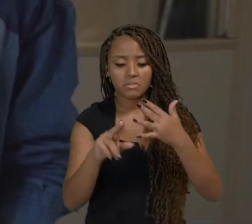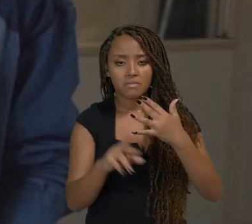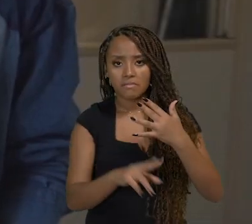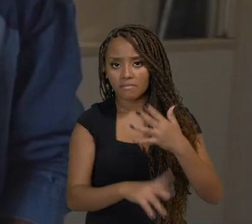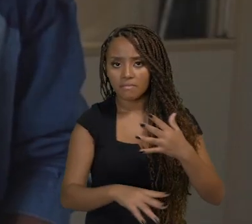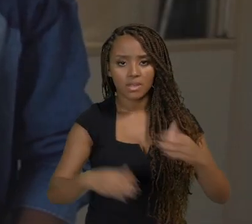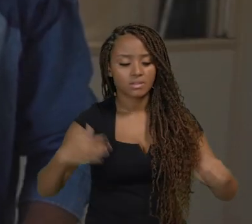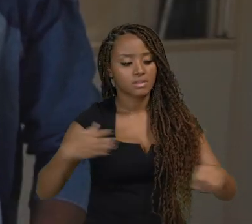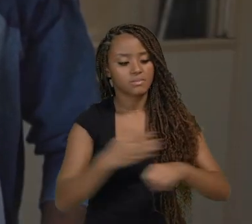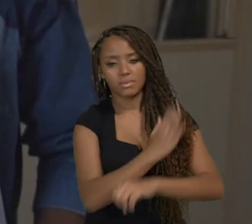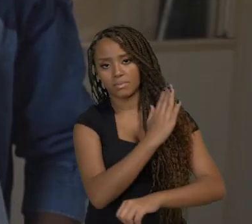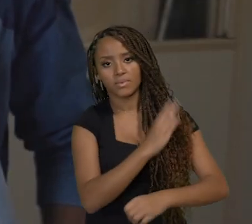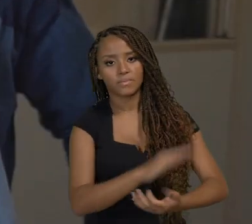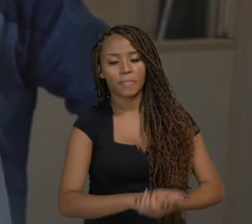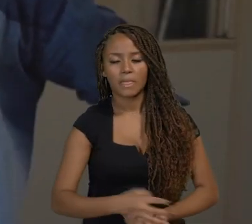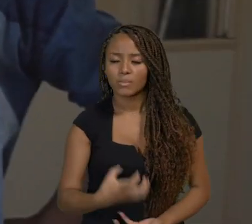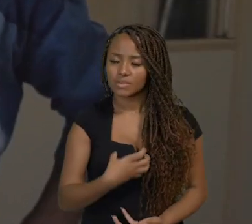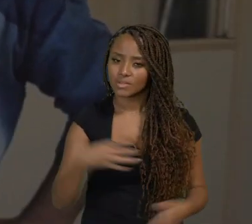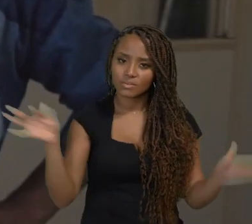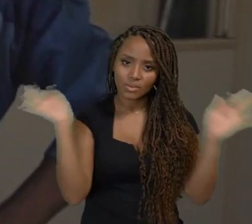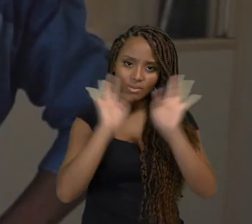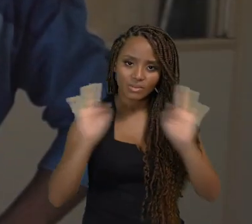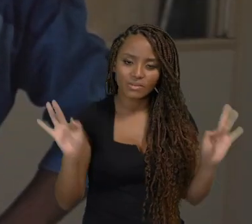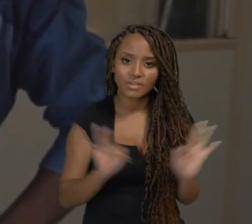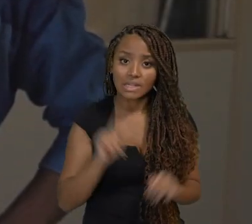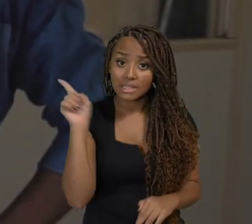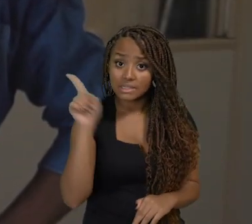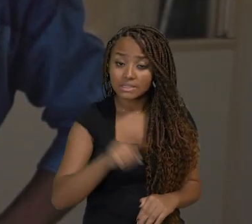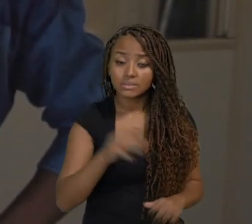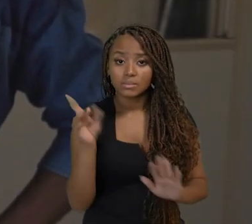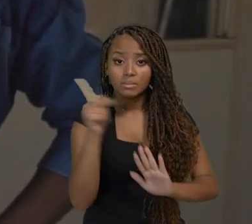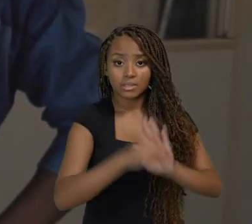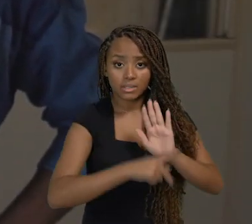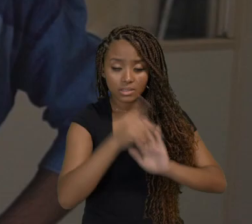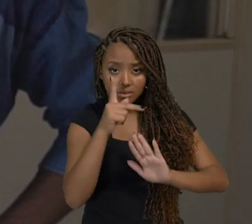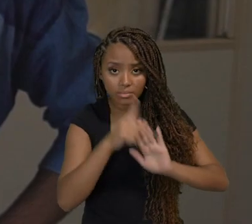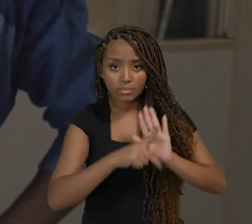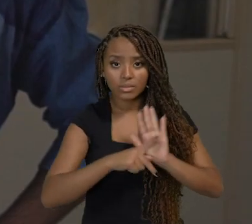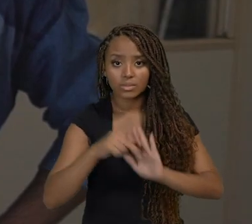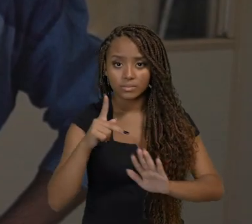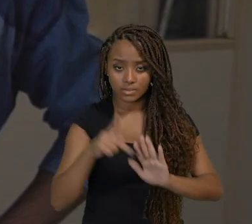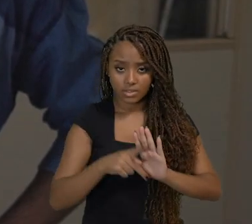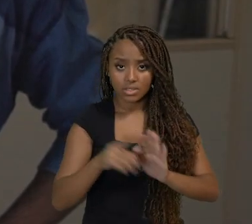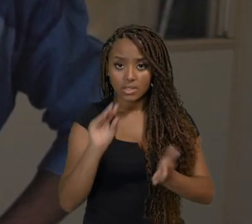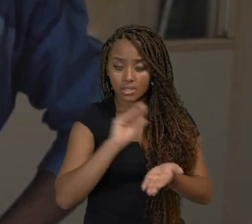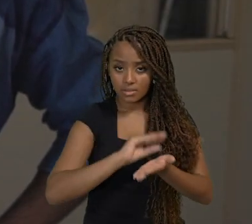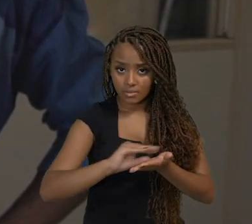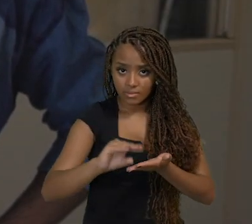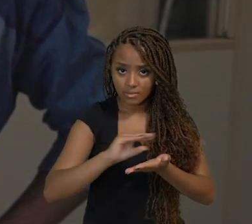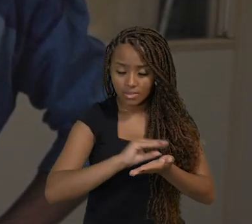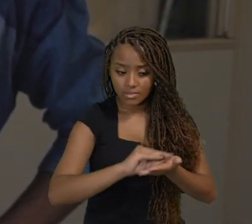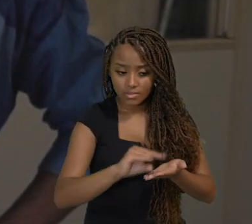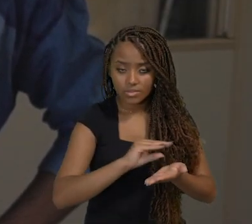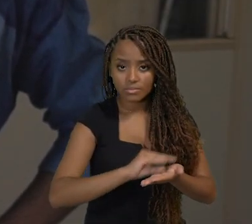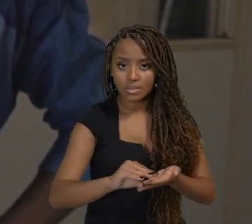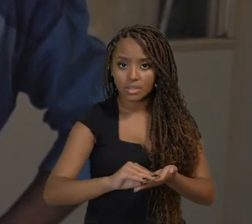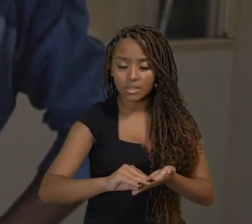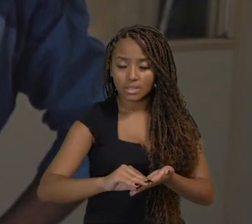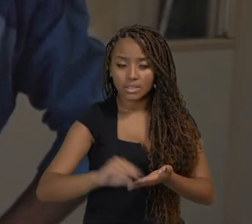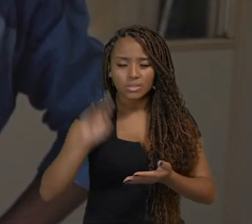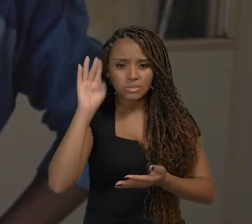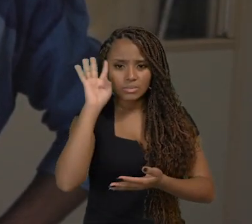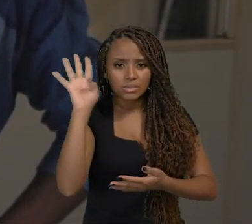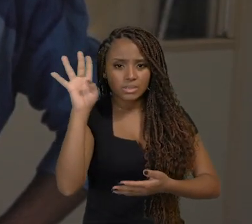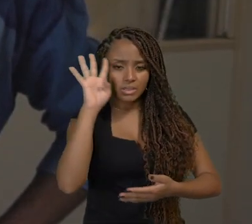aprovações. E eu fico muito feliz com isso. É mais um projeto patrocinado, pensado